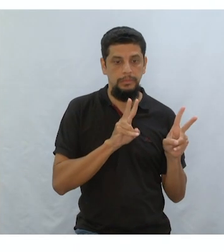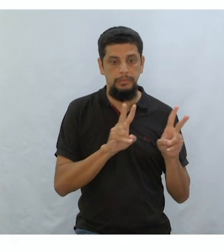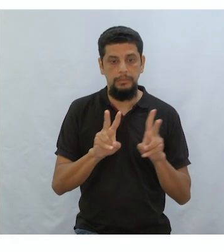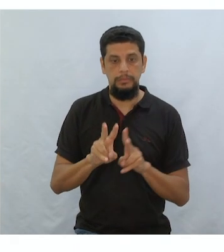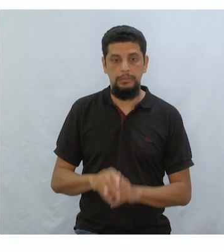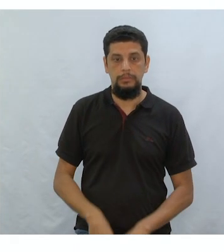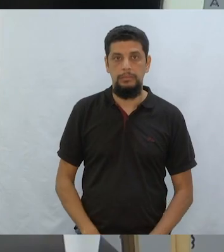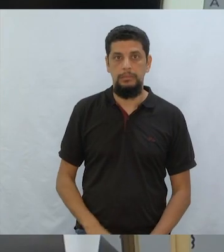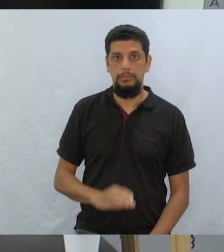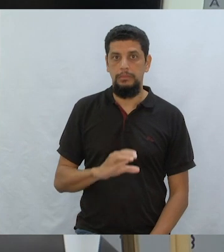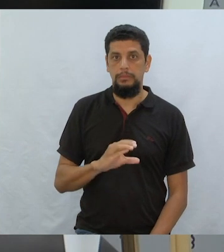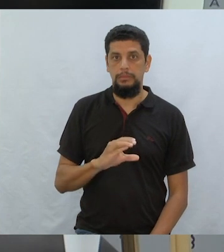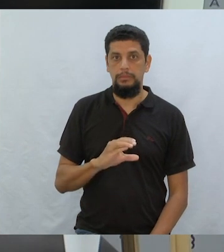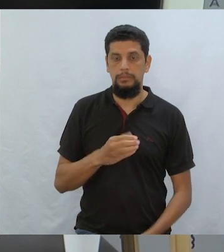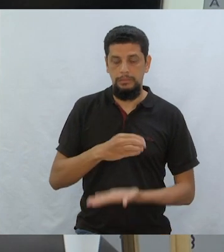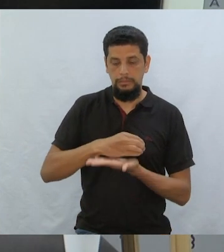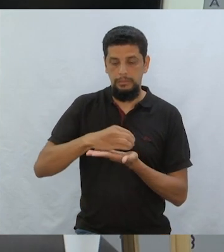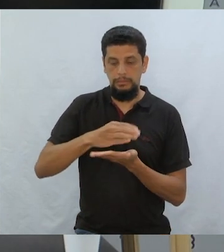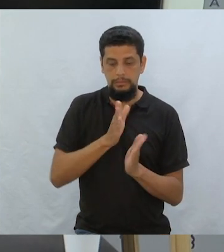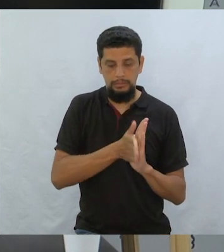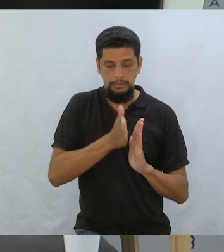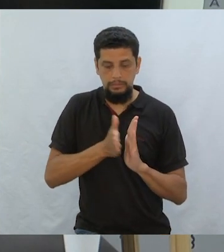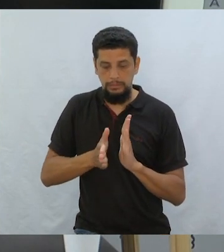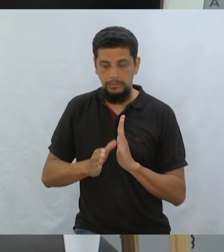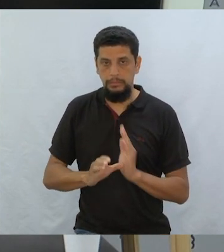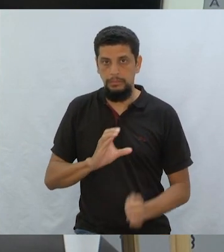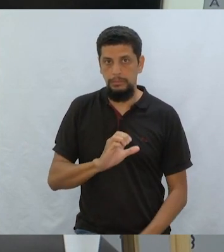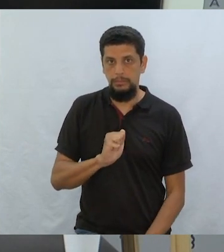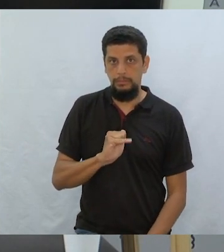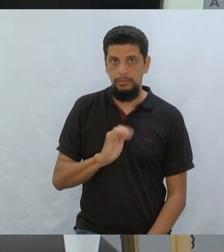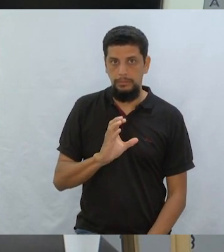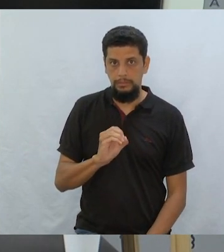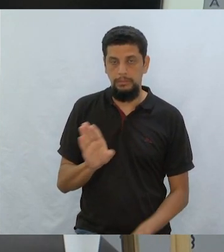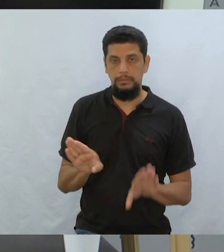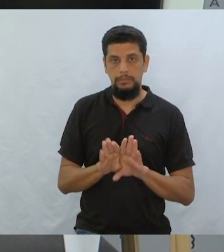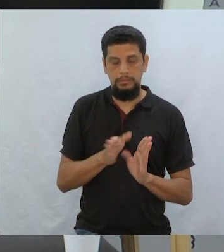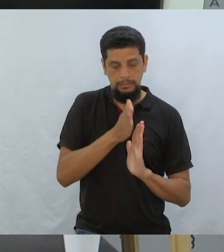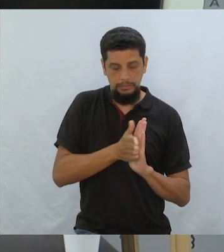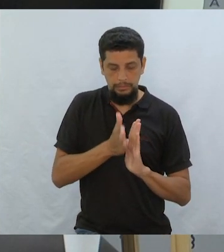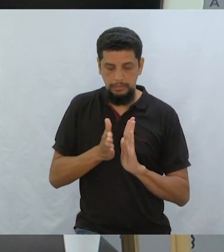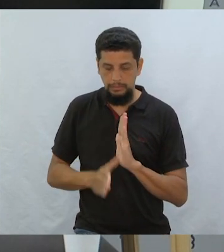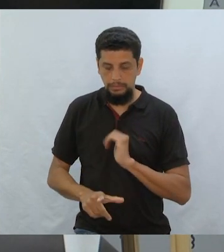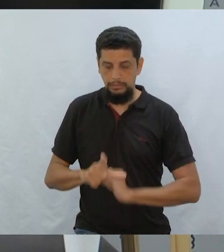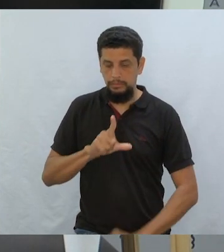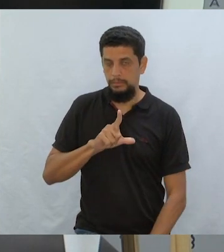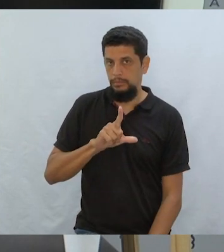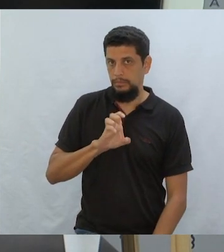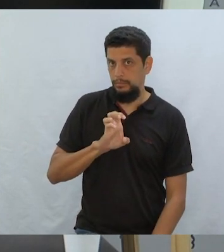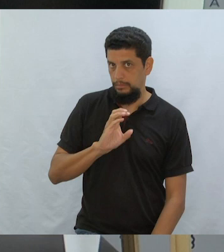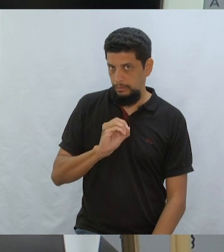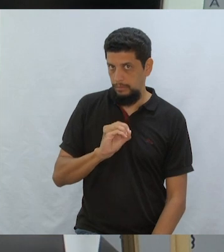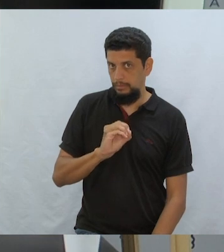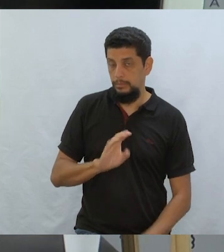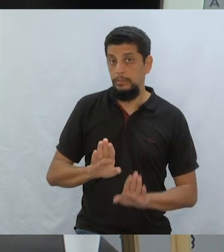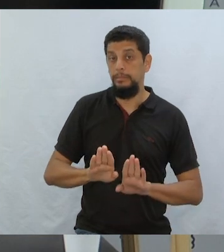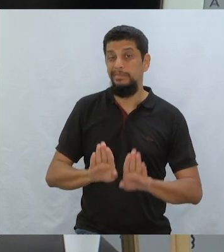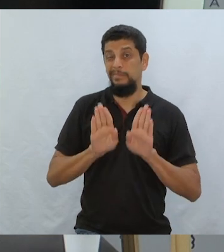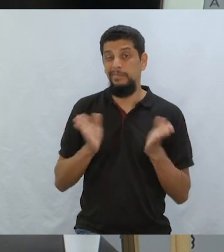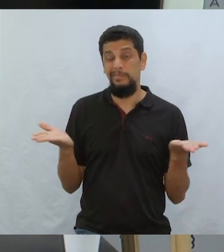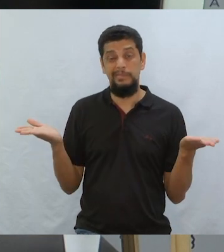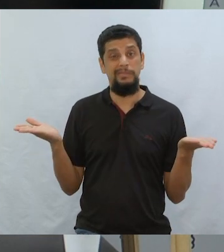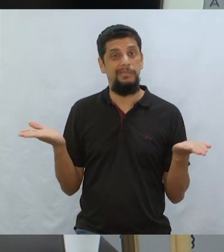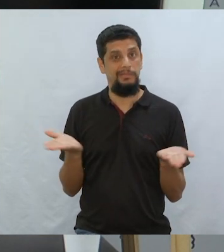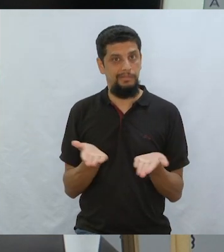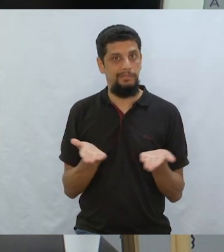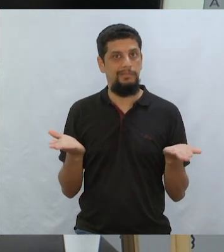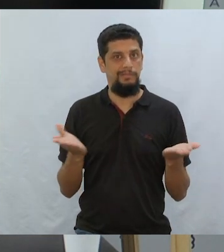viu a coleção do Caio, que são 10 tampinhas, e a coleção do Léo, que são 7 carrinhos.